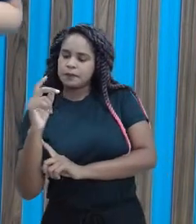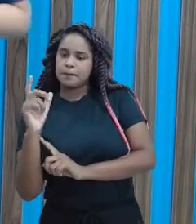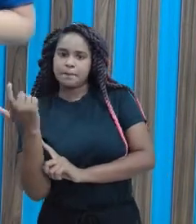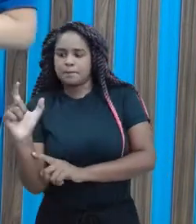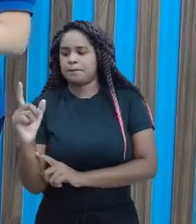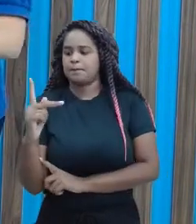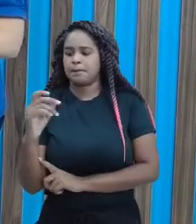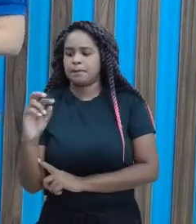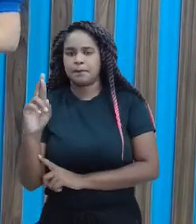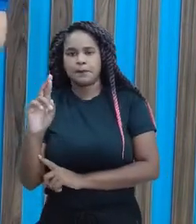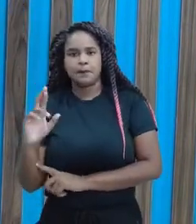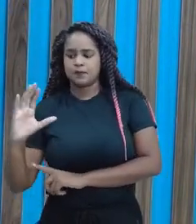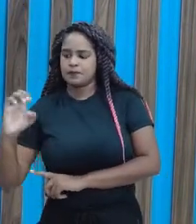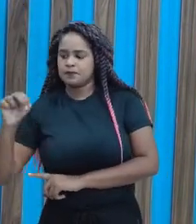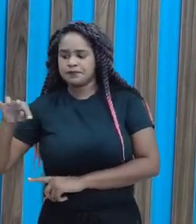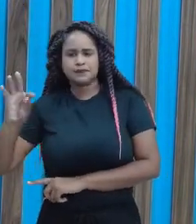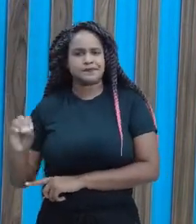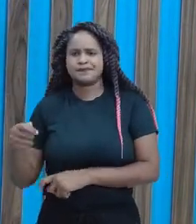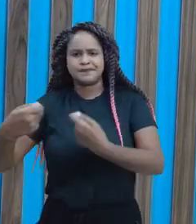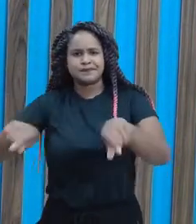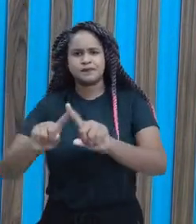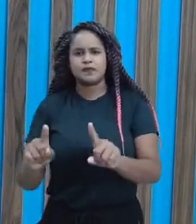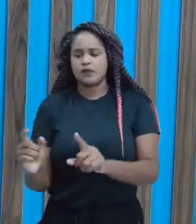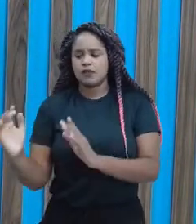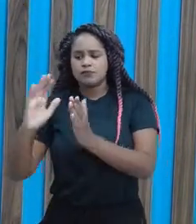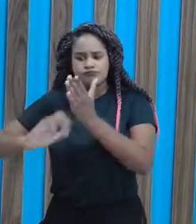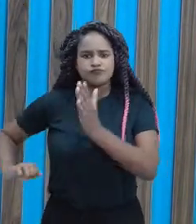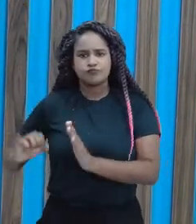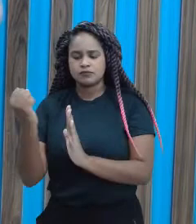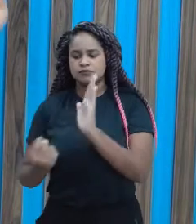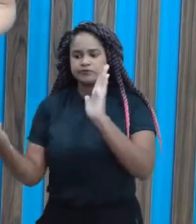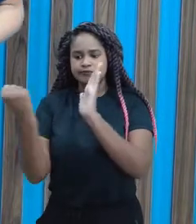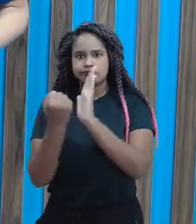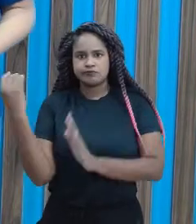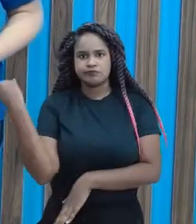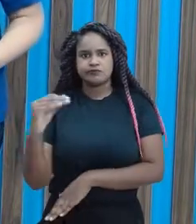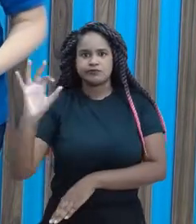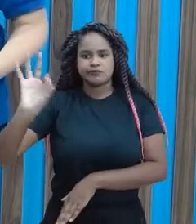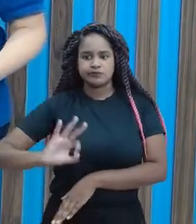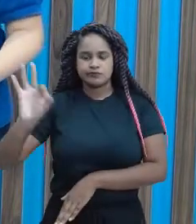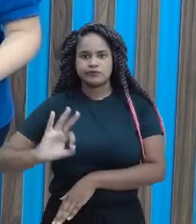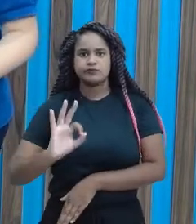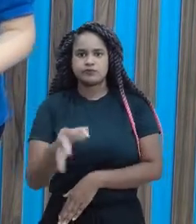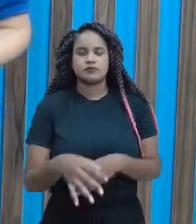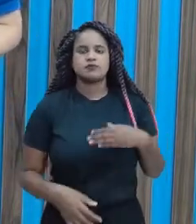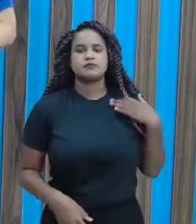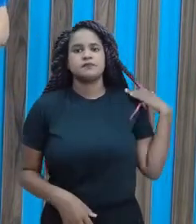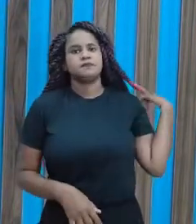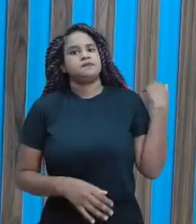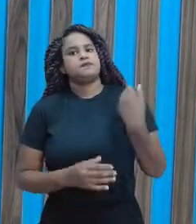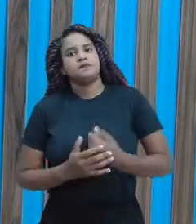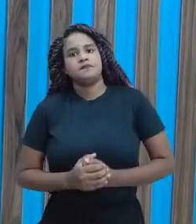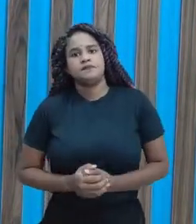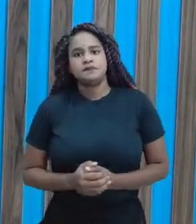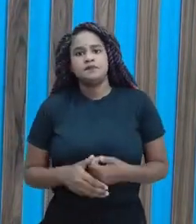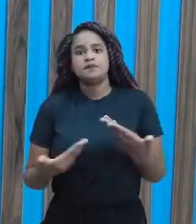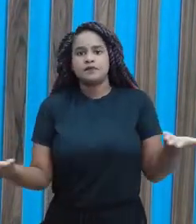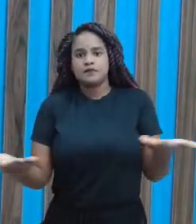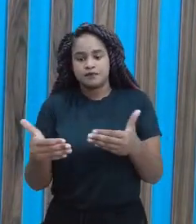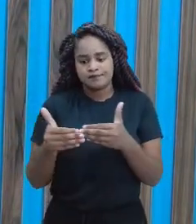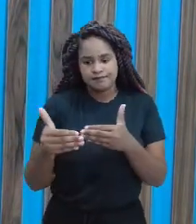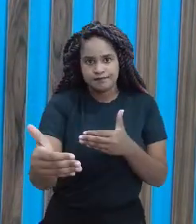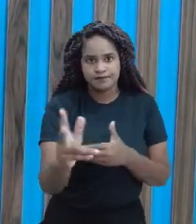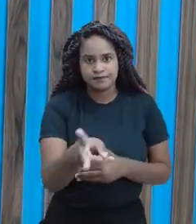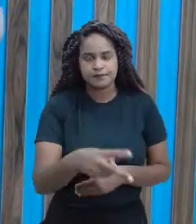porcento. Aqui, o símbolo por si só já denuncia que a gente vai fazer esse tipo de cálculo, tá bom? Então, vamos avançar por